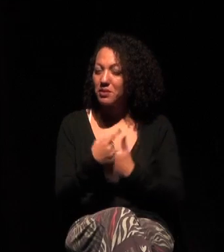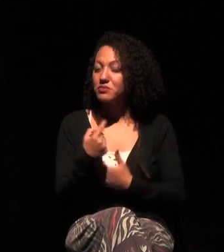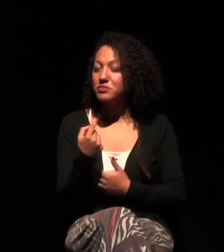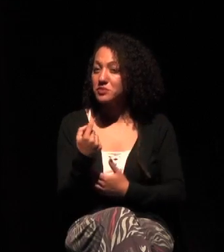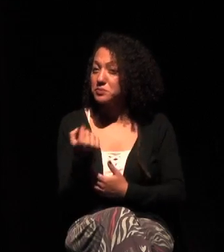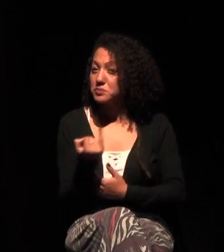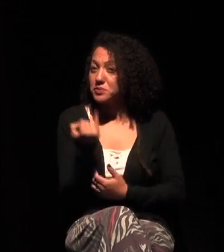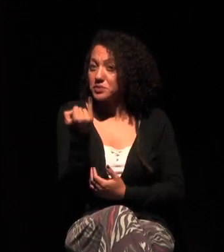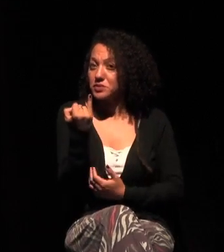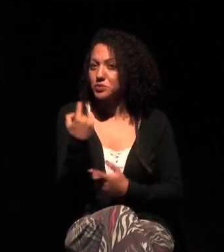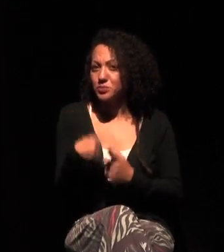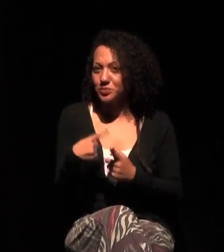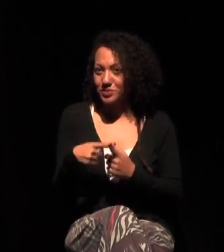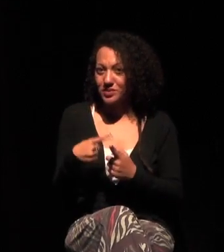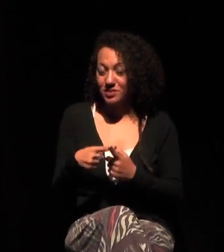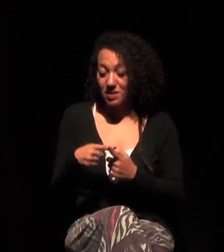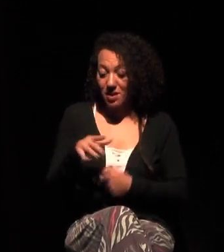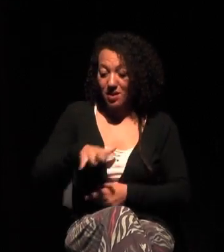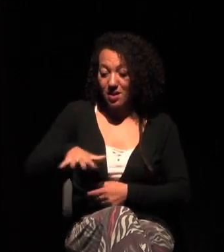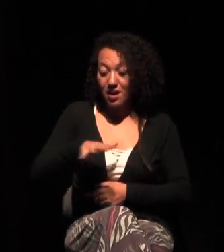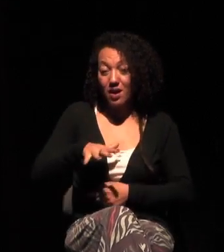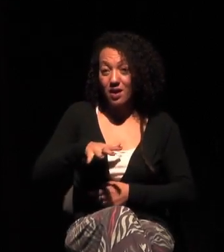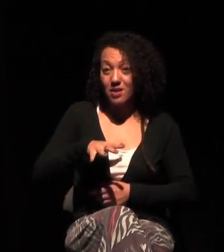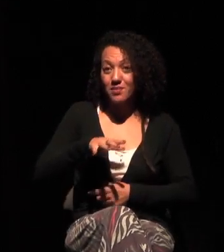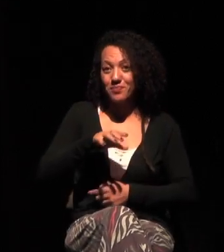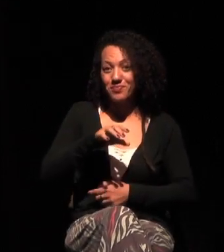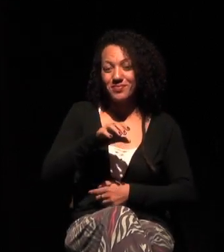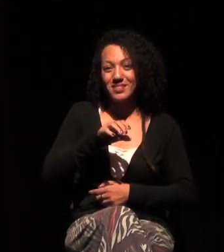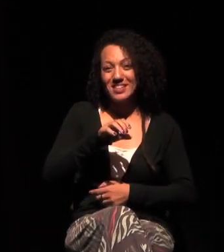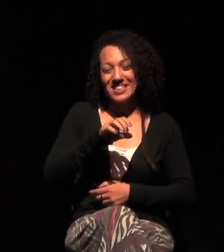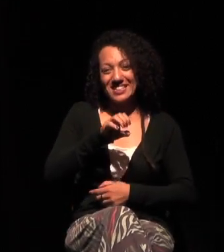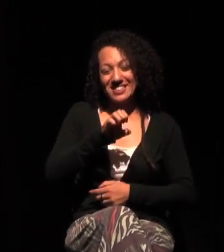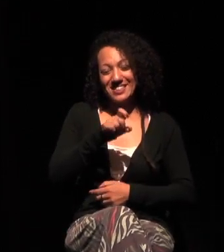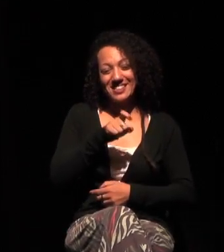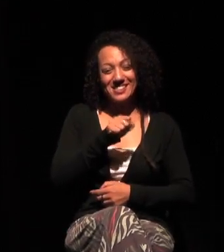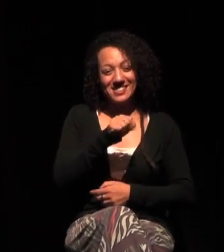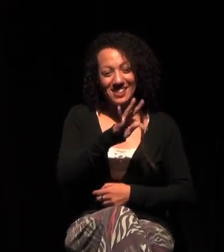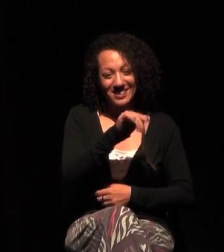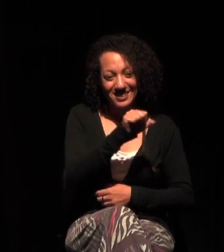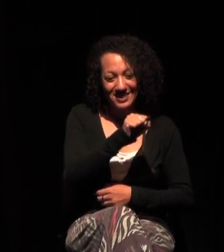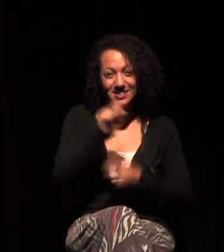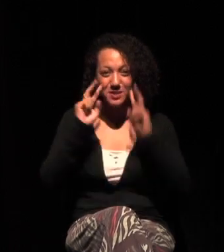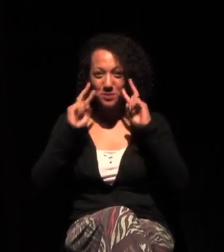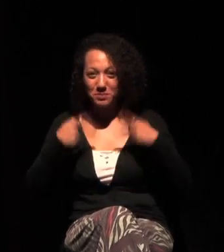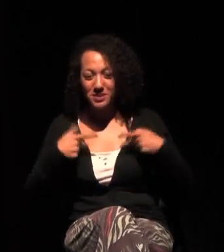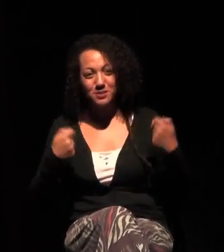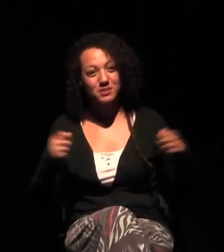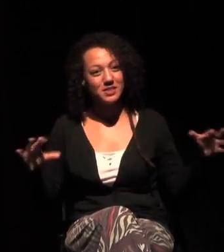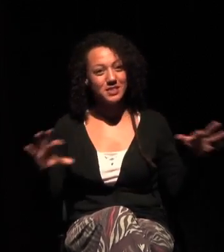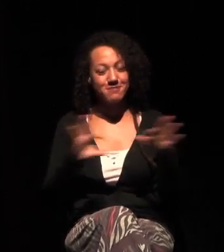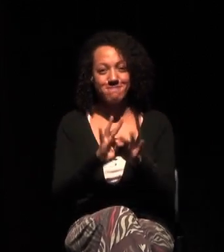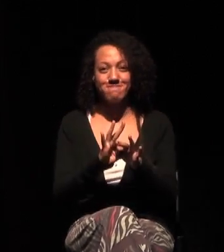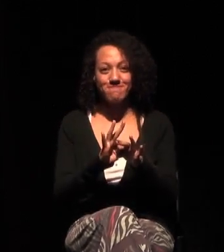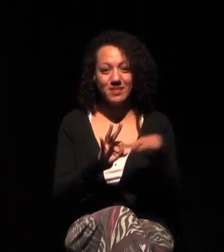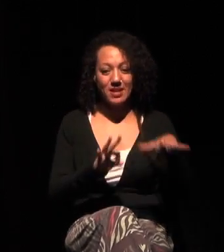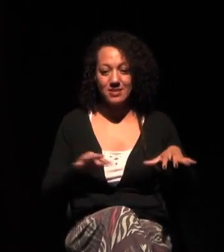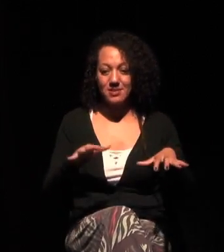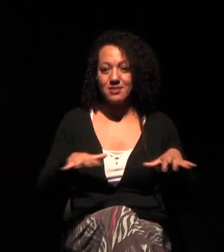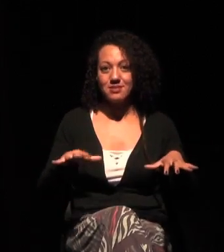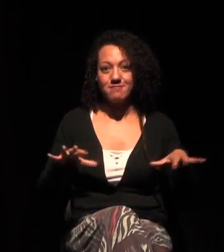tempos que as áreas de exatas e de humana se aproxima então o